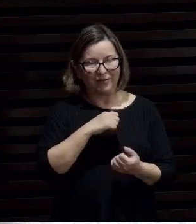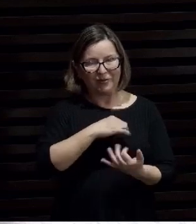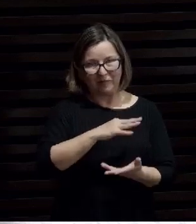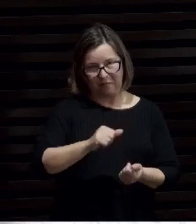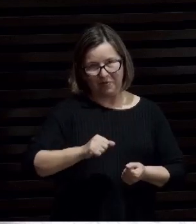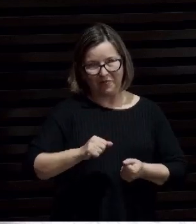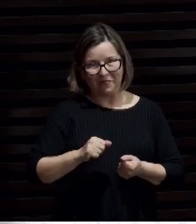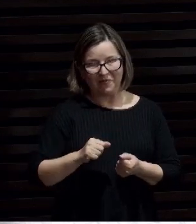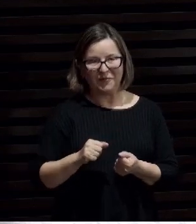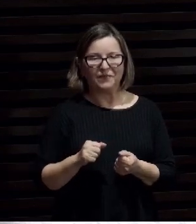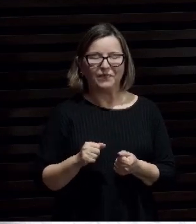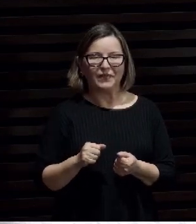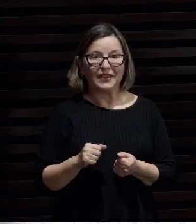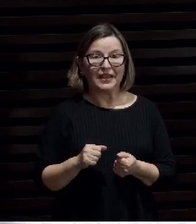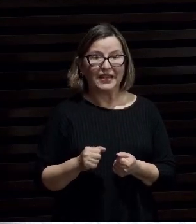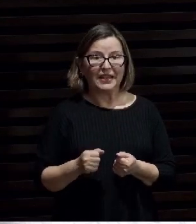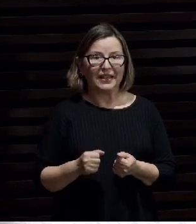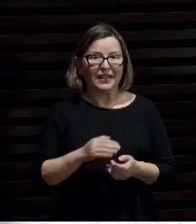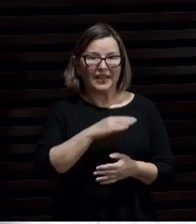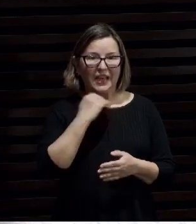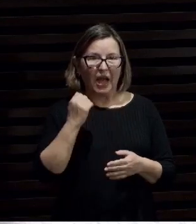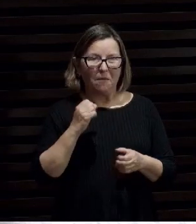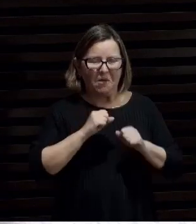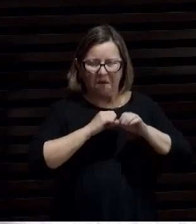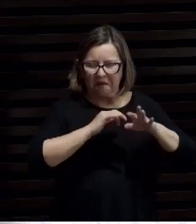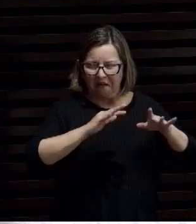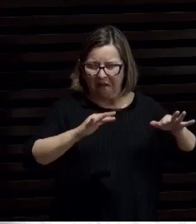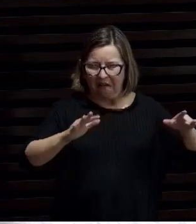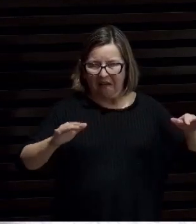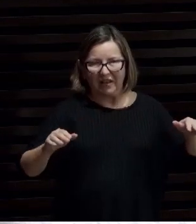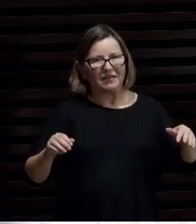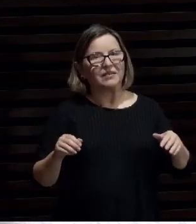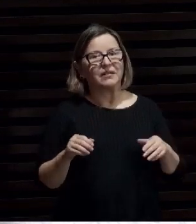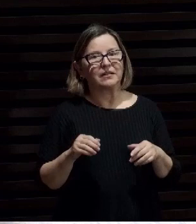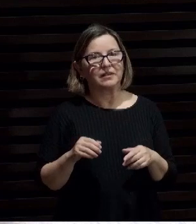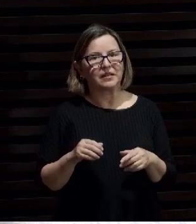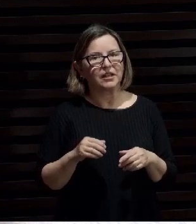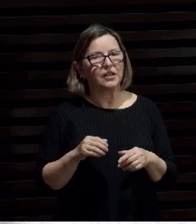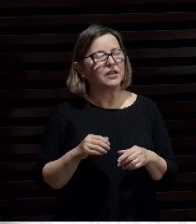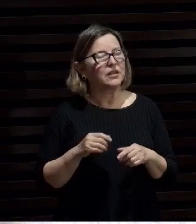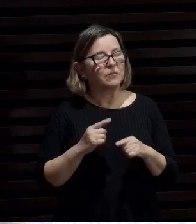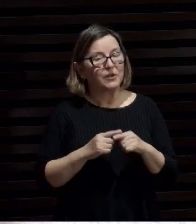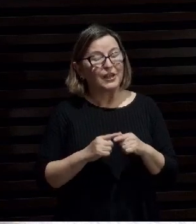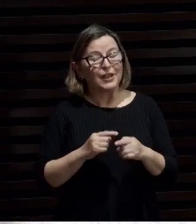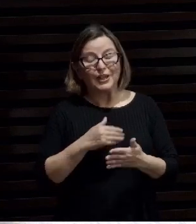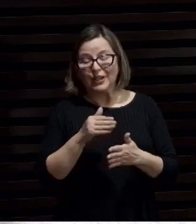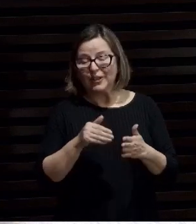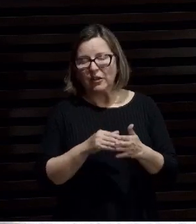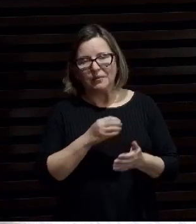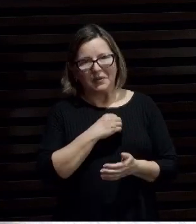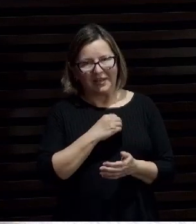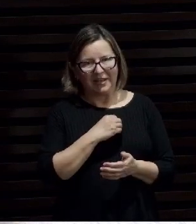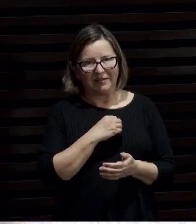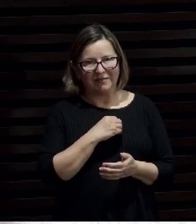porque todos pecaram. Todos nós nascemos com um coração de pedra.